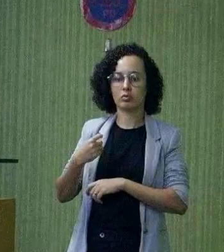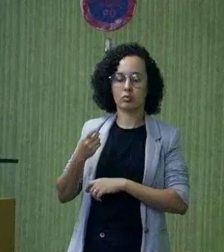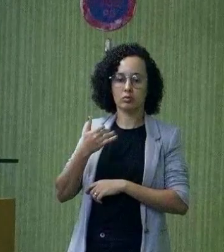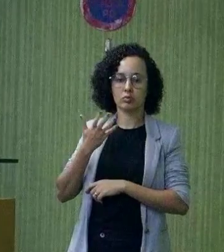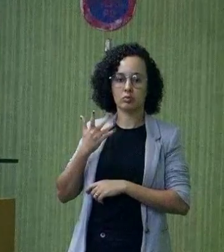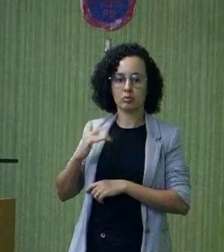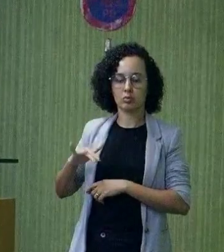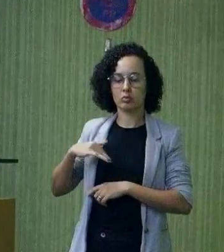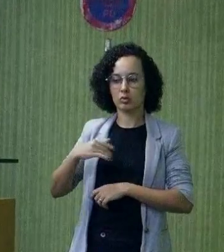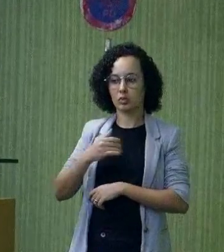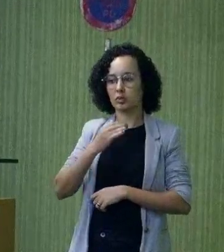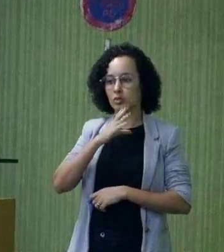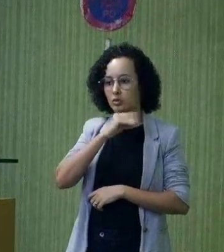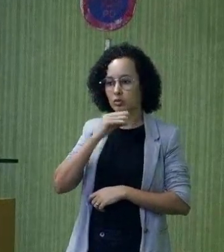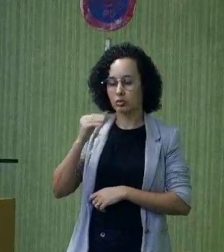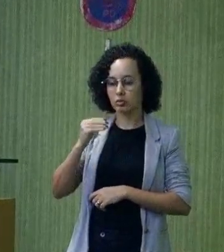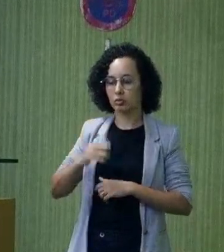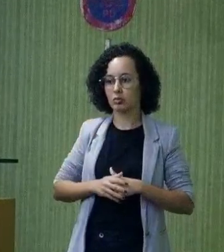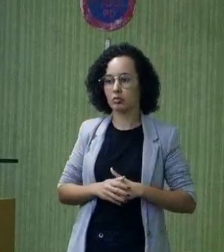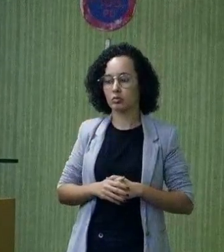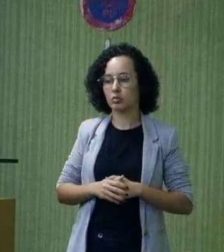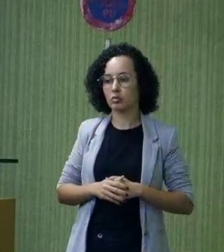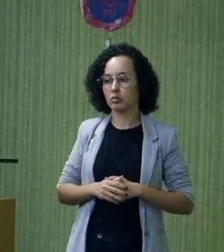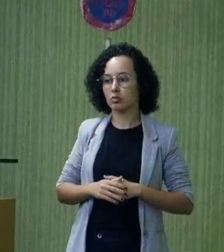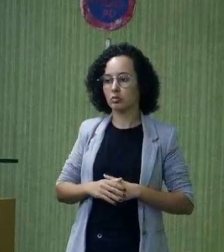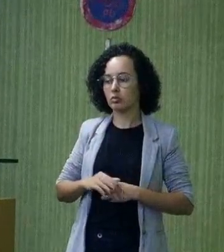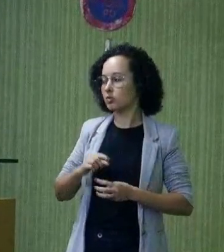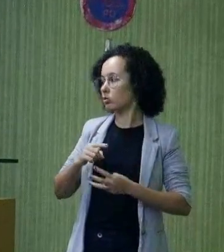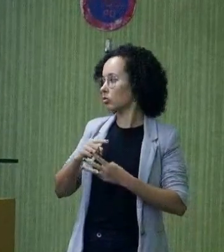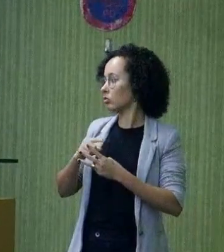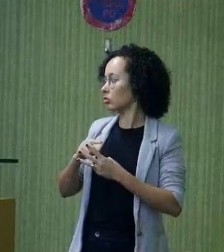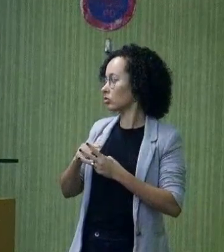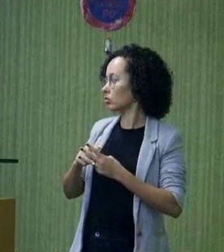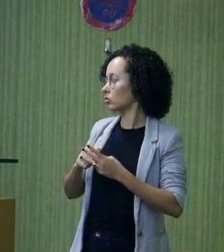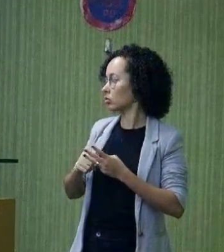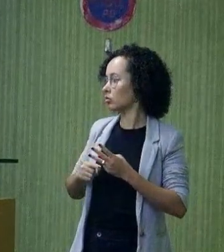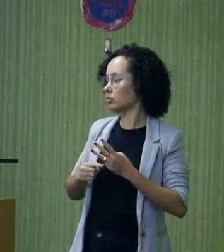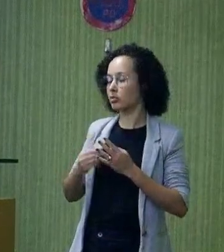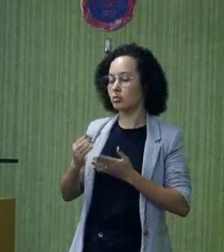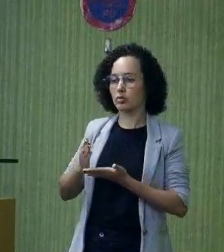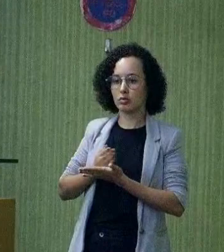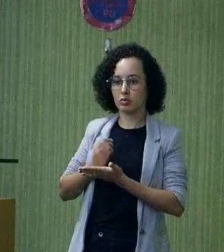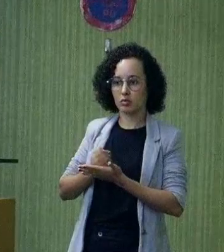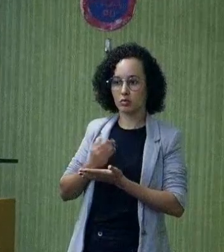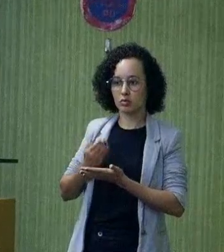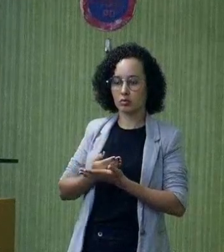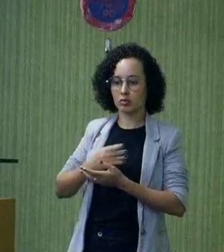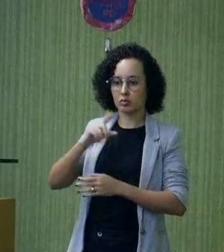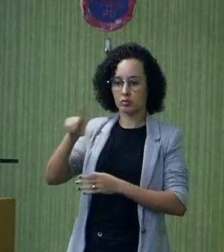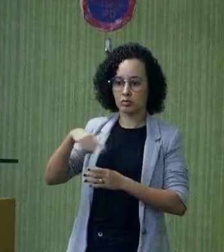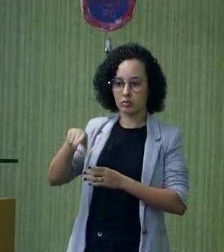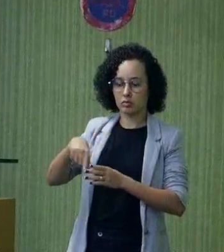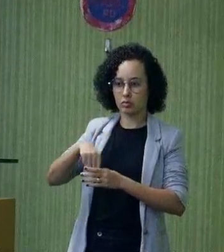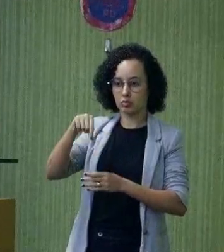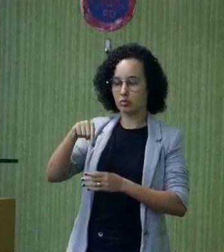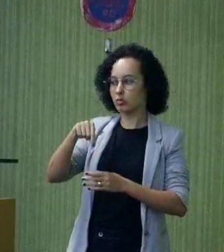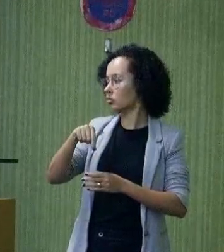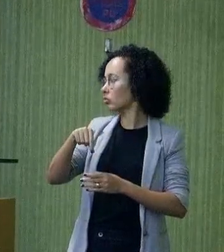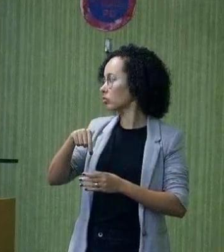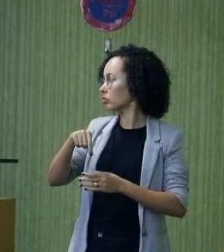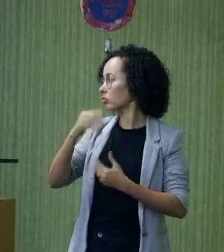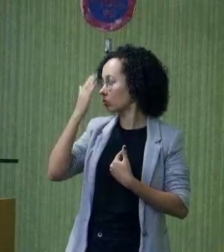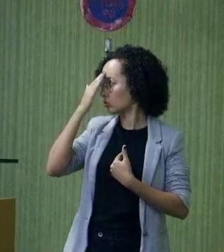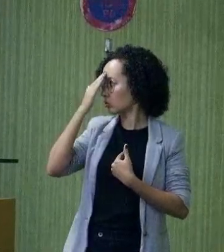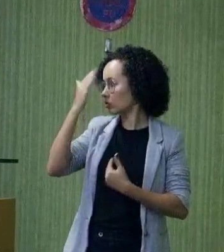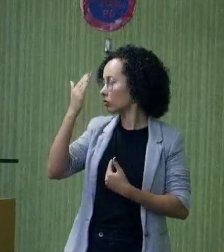até também ele nos brinda aqui com três obras suas né pra gente poder sortear aos presentes aqui agradecemos